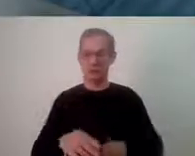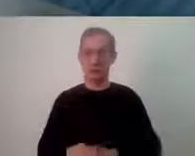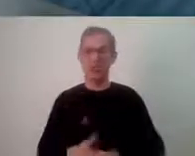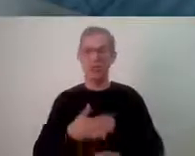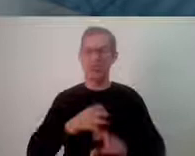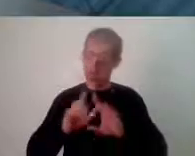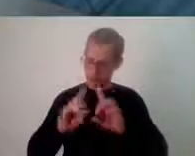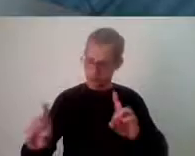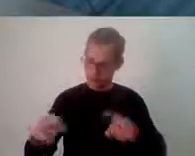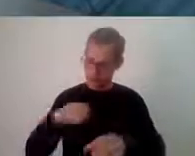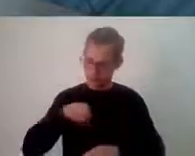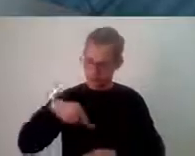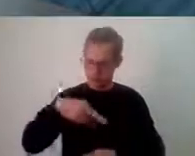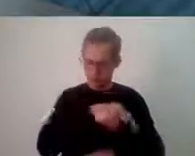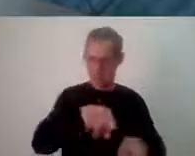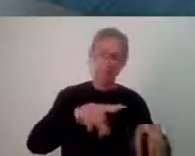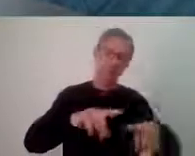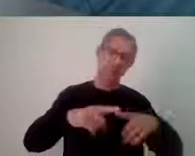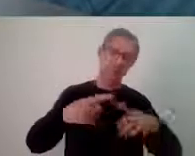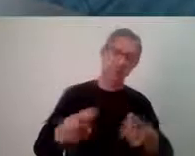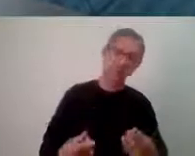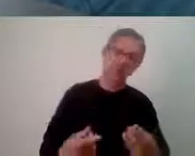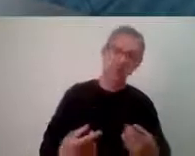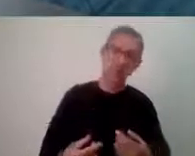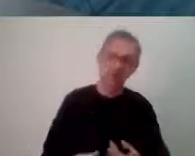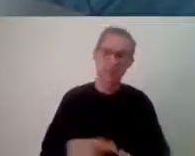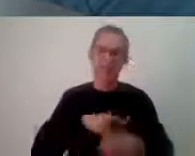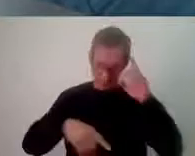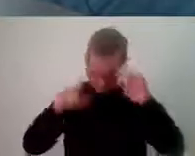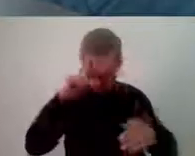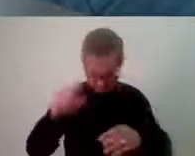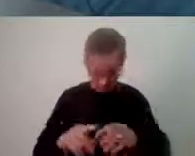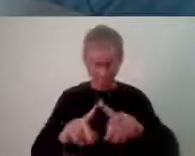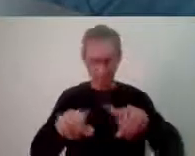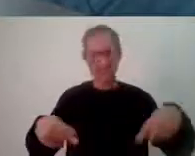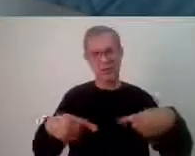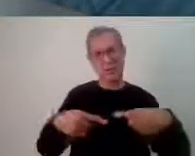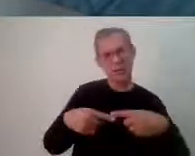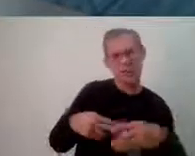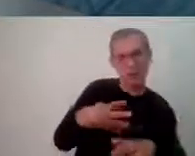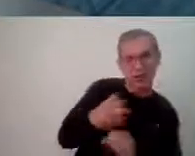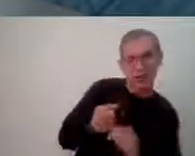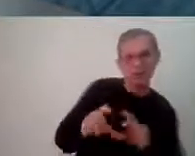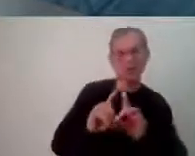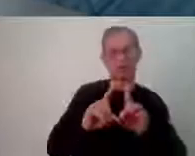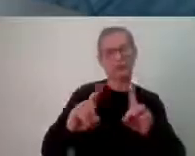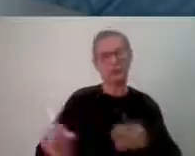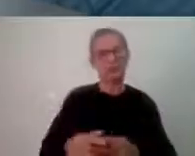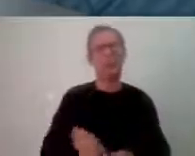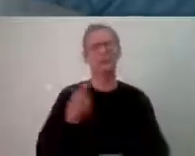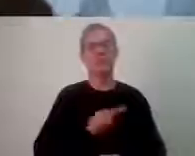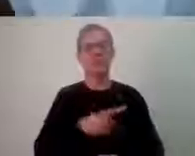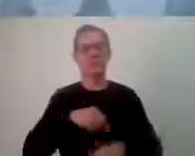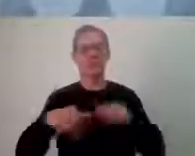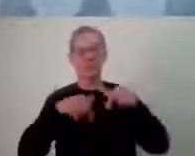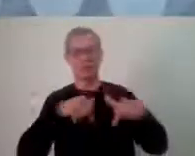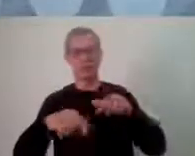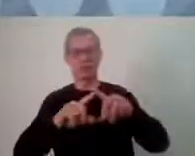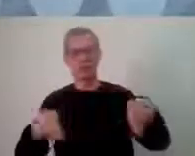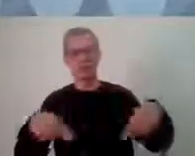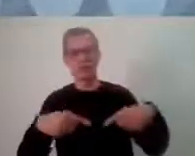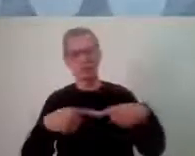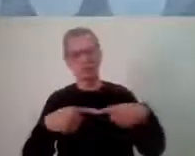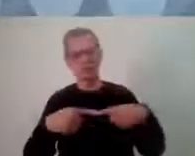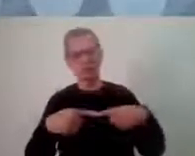e o quanto eu andei aqui também. E aí entra a ideia de área. Quando a gente está calculando distância, nós vamos trabalhar com